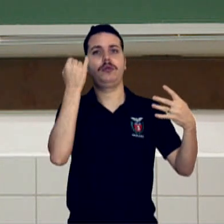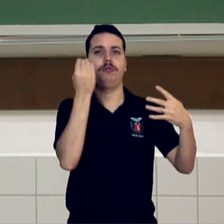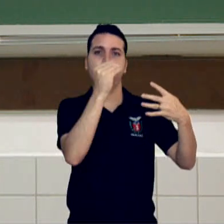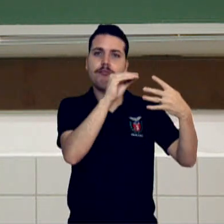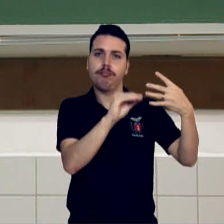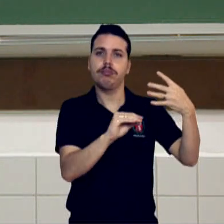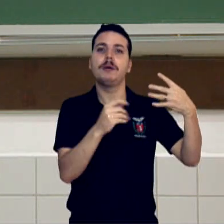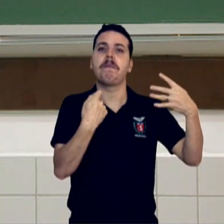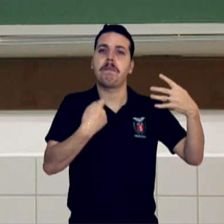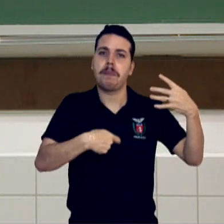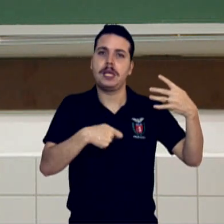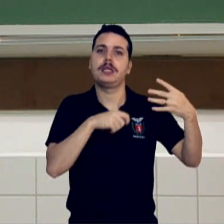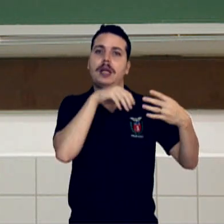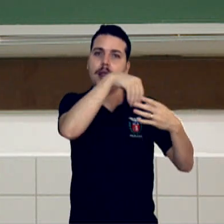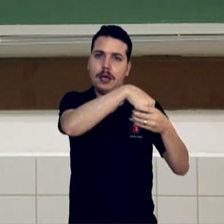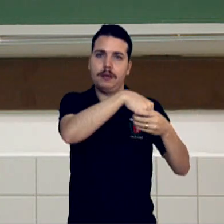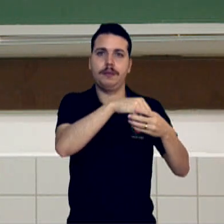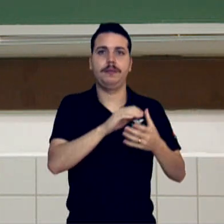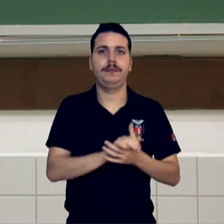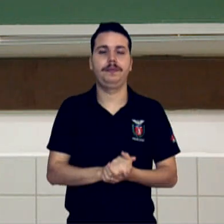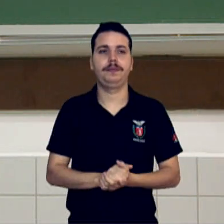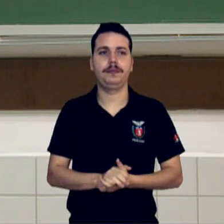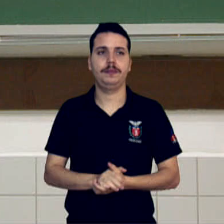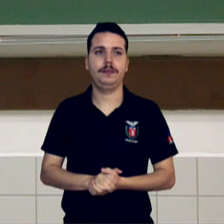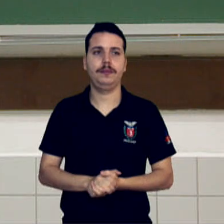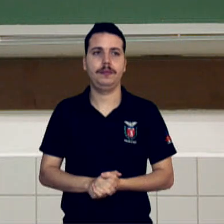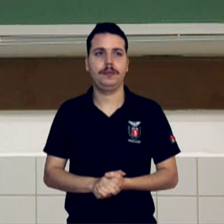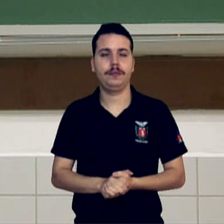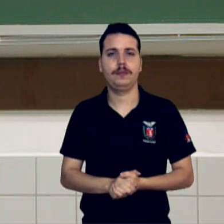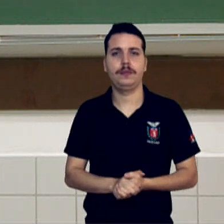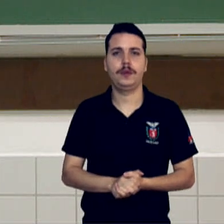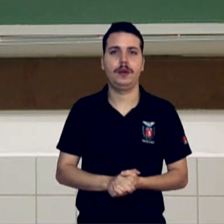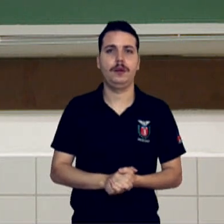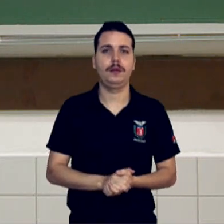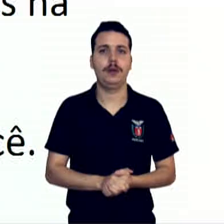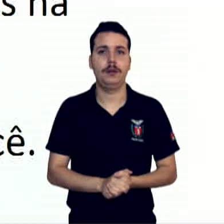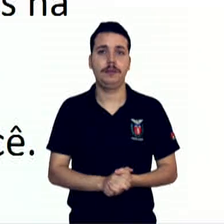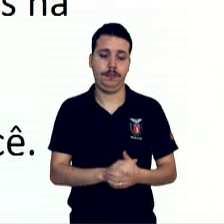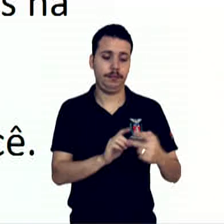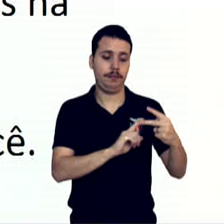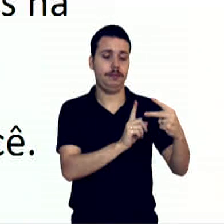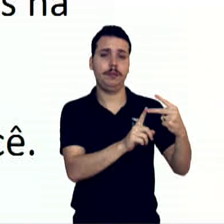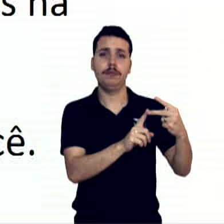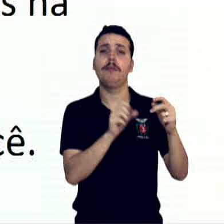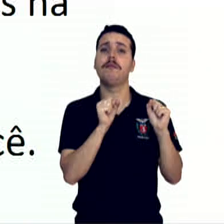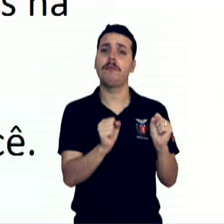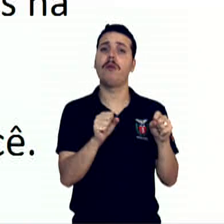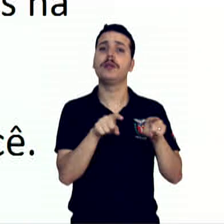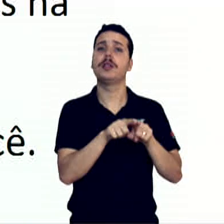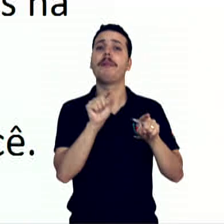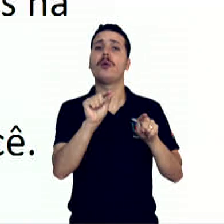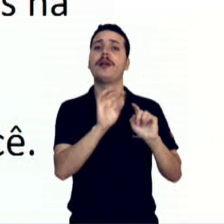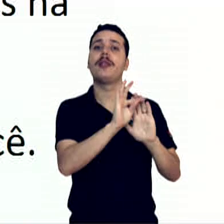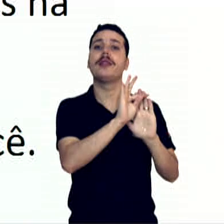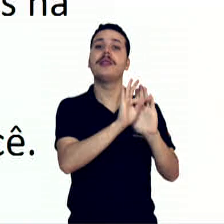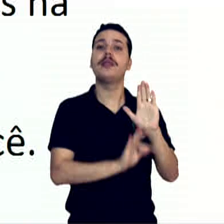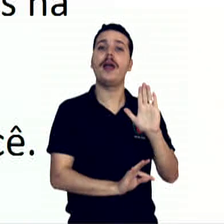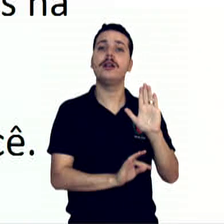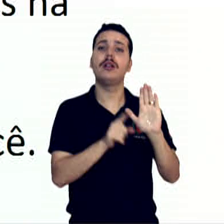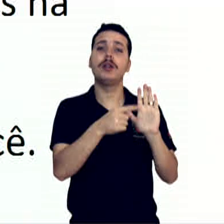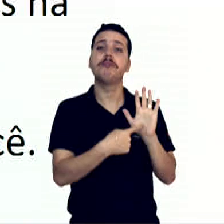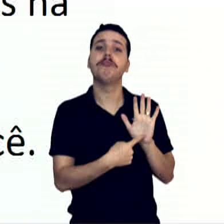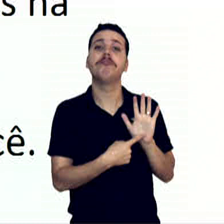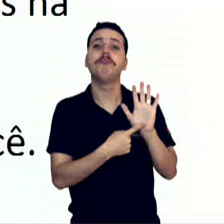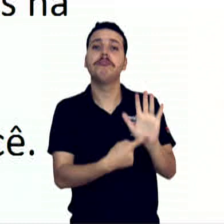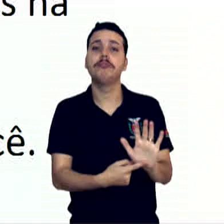os essenciais, os que têm que constar. Bom, você pode também colocar no seu currículo um texto de